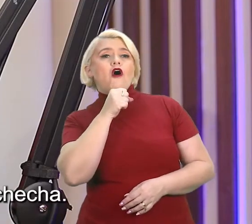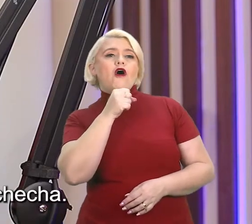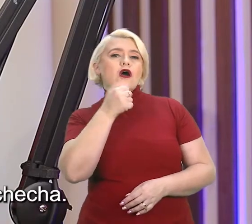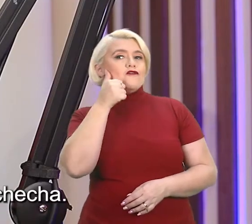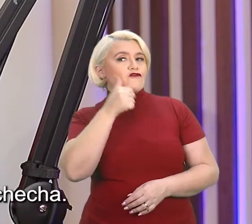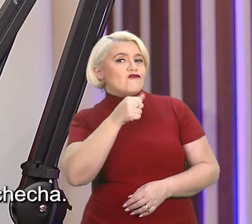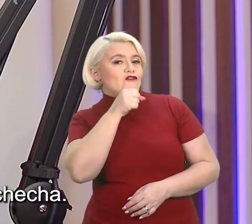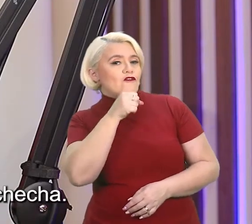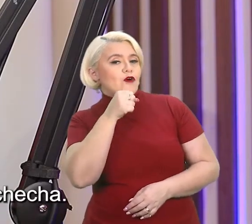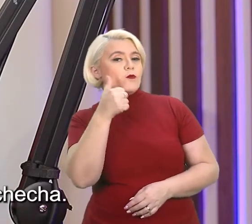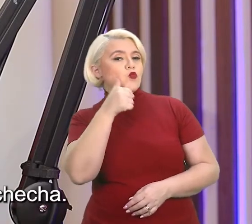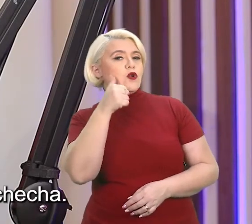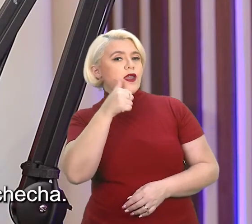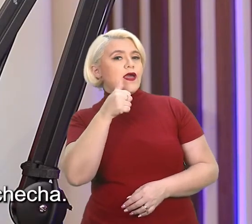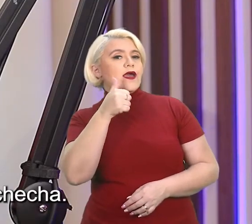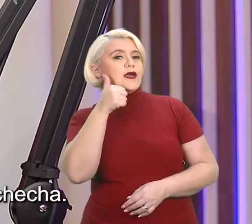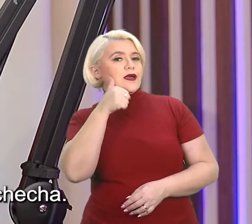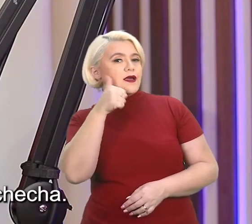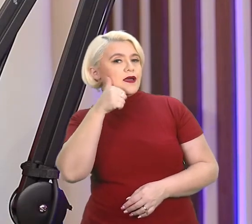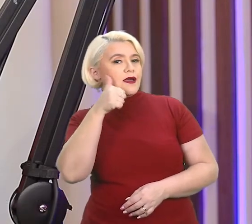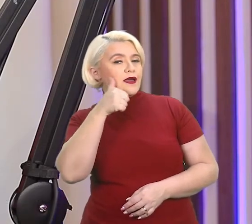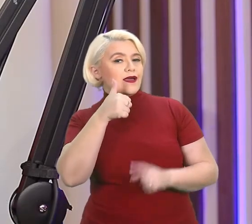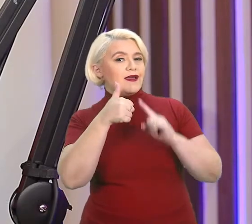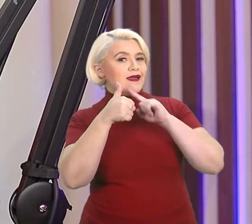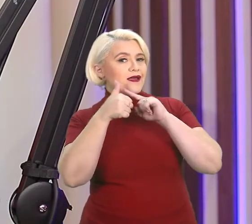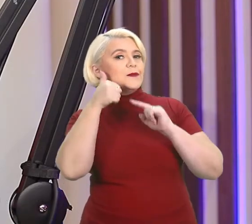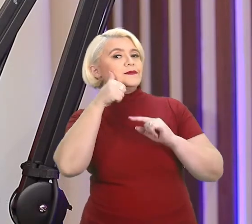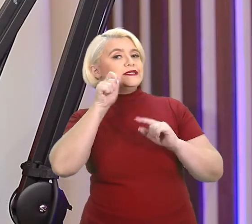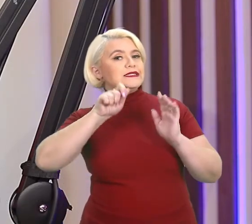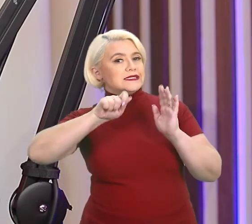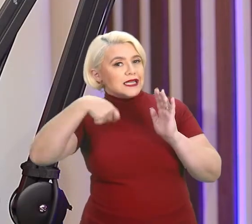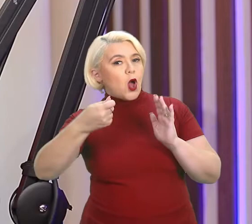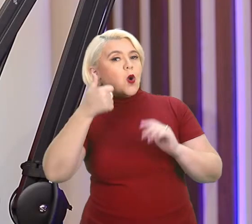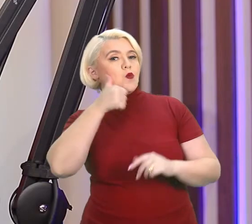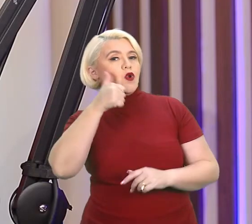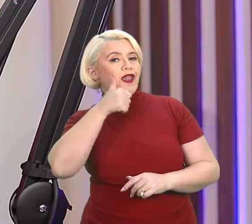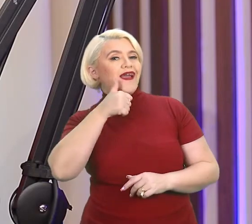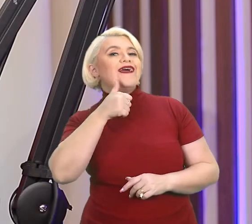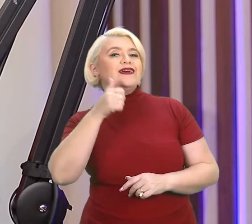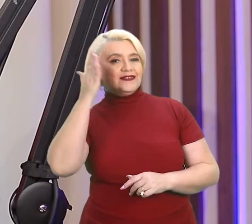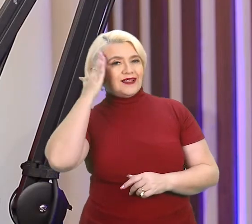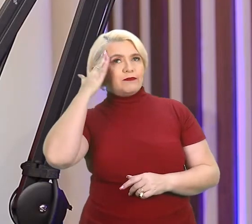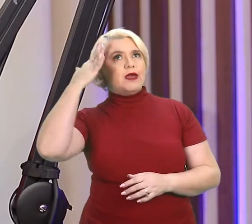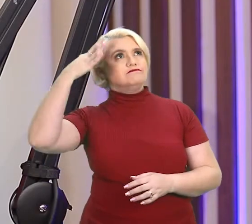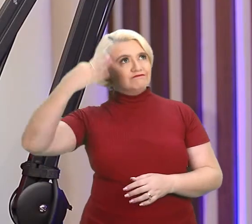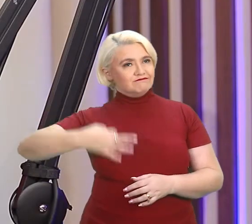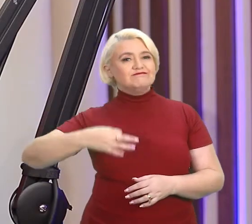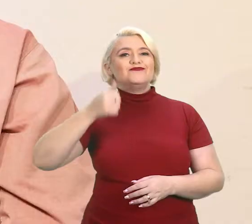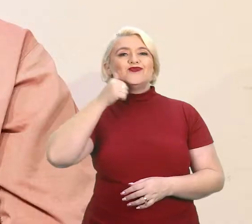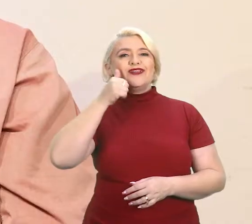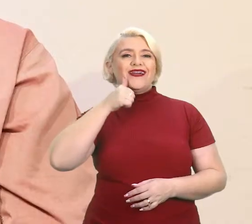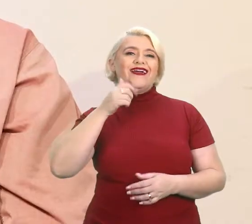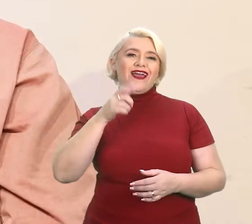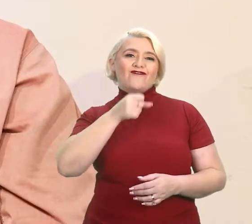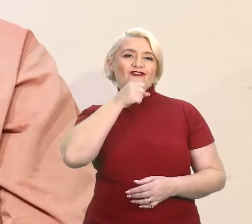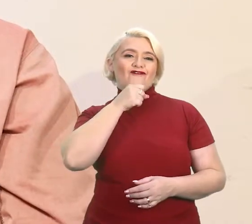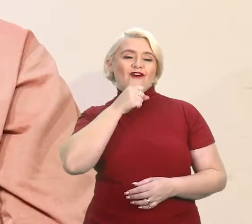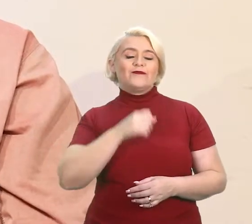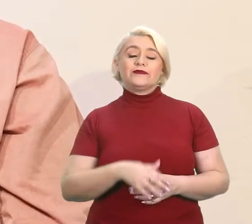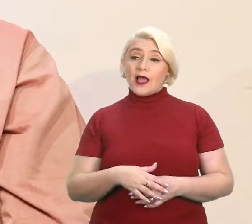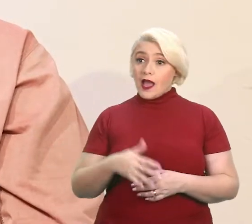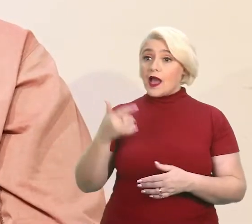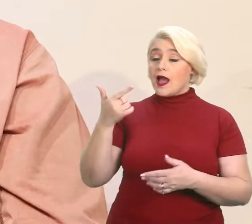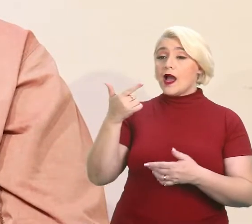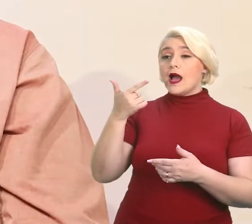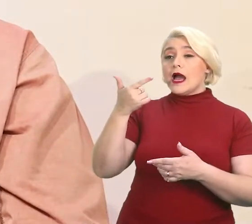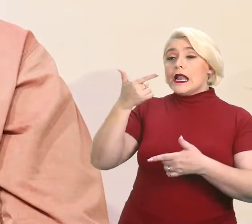sinal da mulher, que é o polegar na bochecha. E aí a gente vai saber que é avó que ele está falando, né? É uma língua,